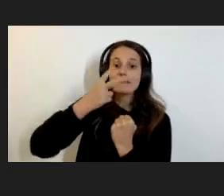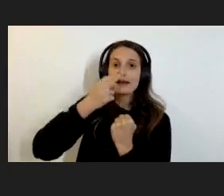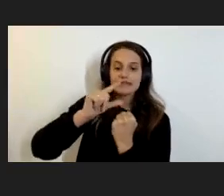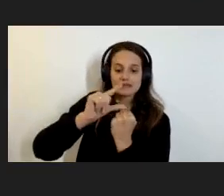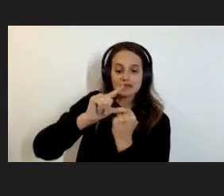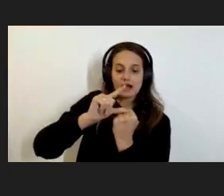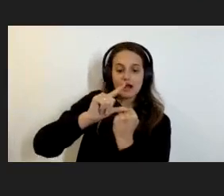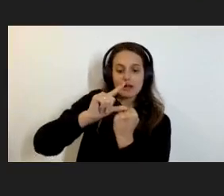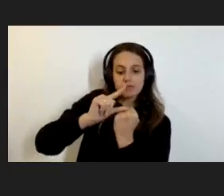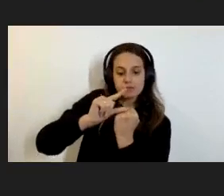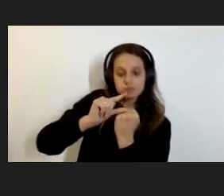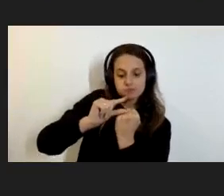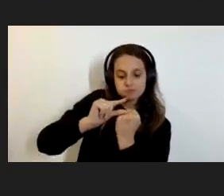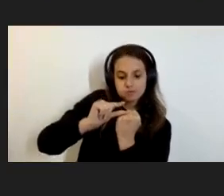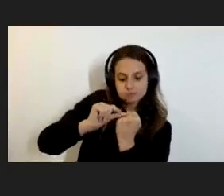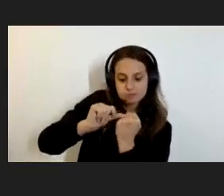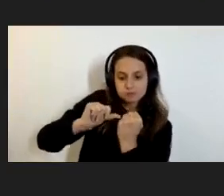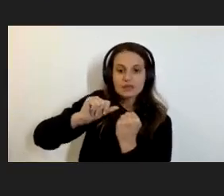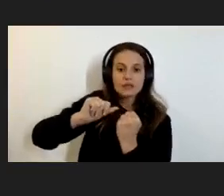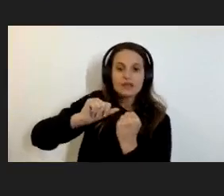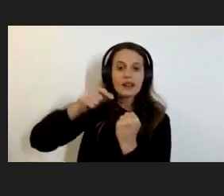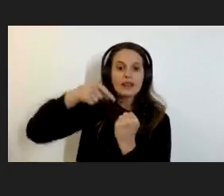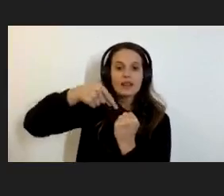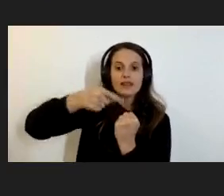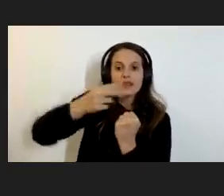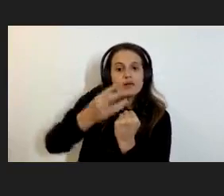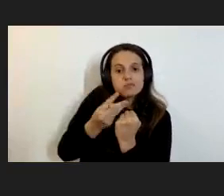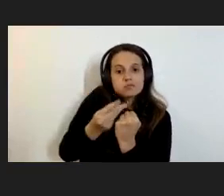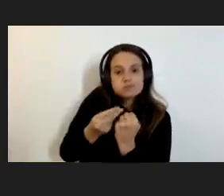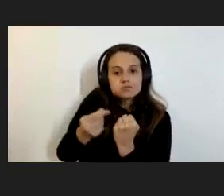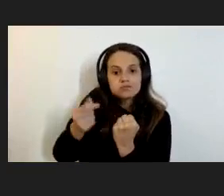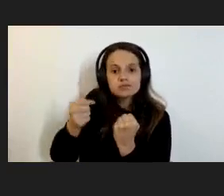local anatômico dele, porque ele